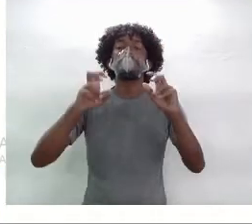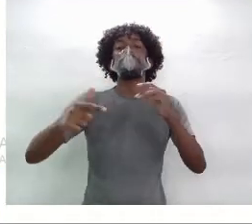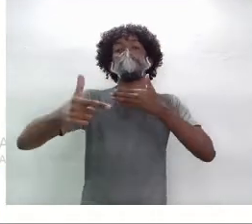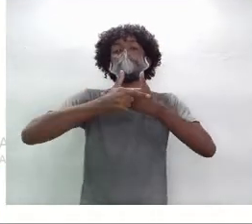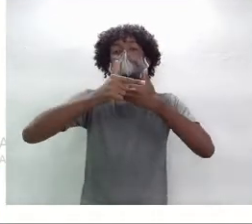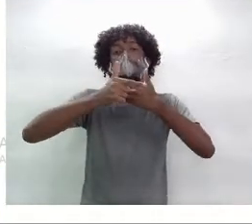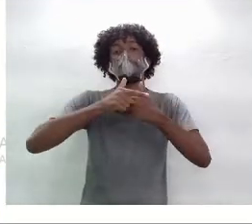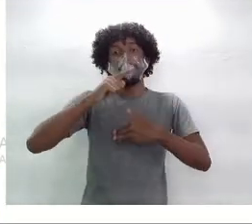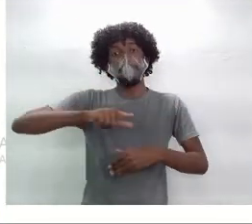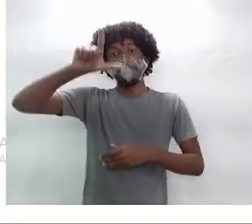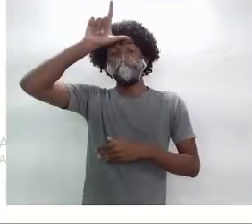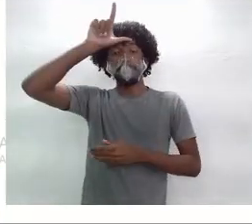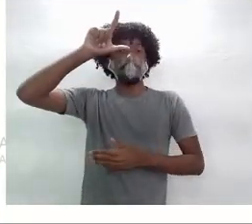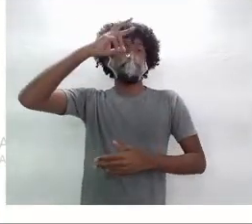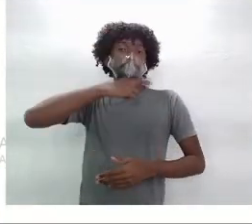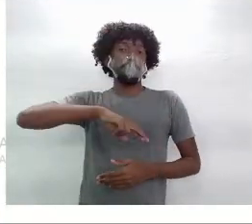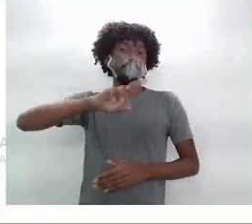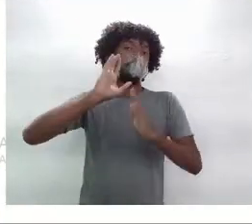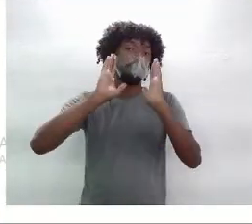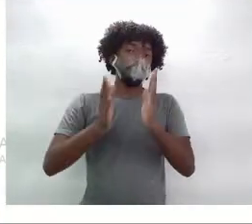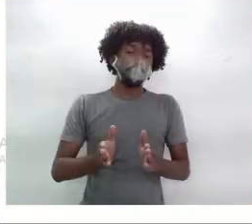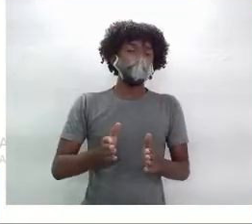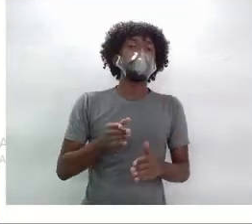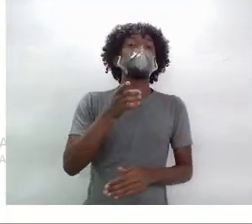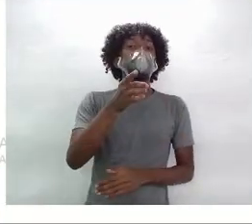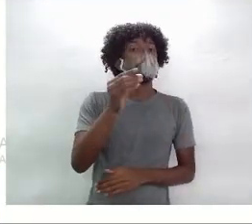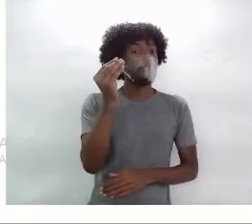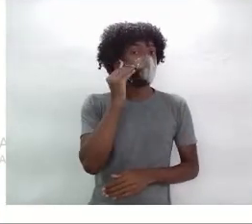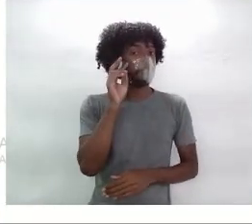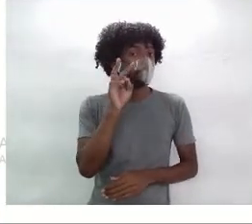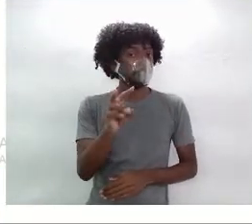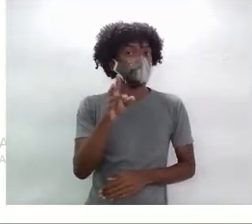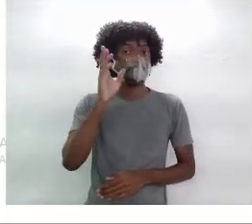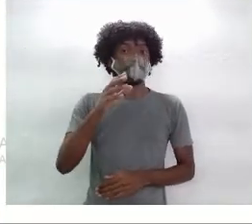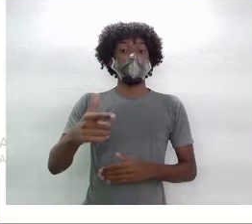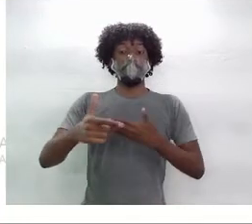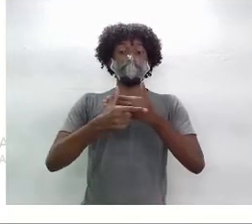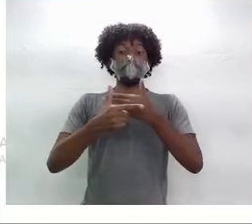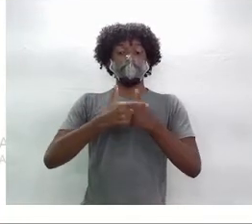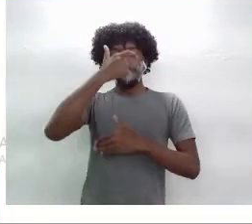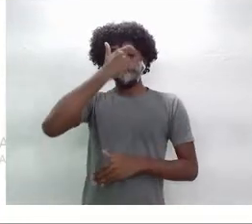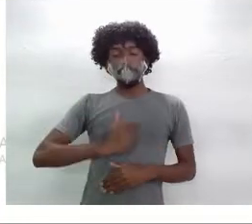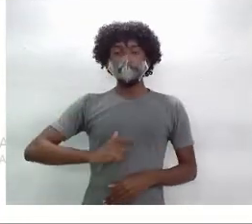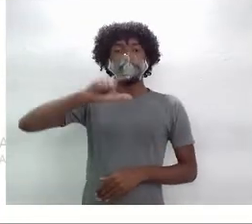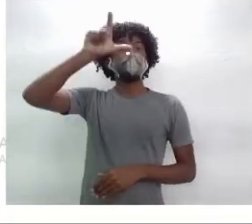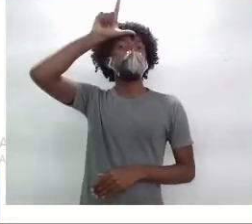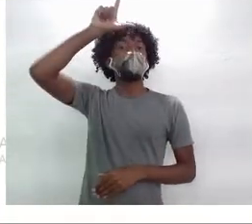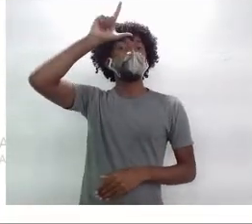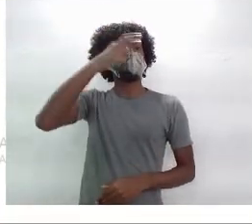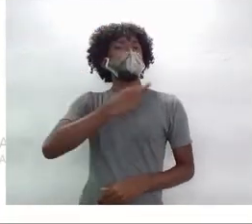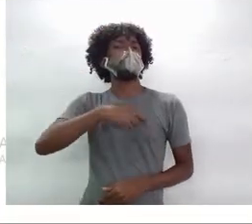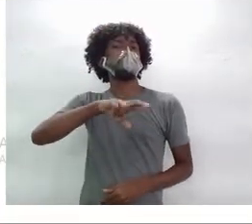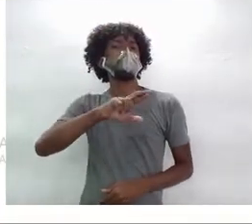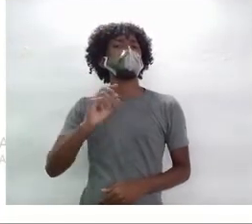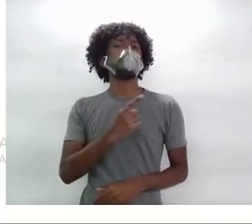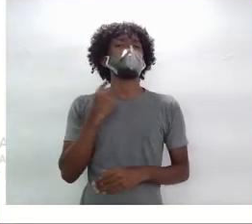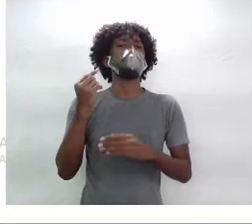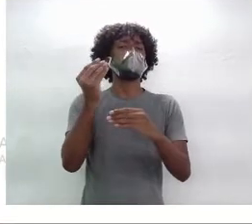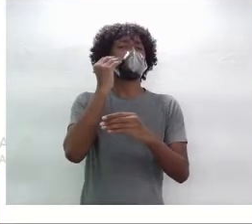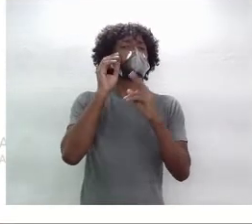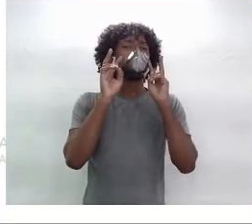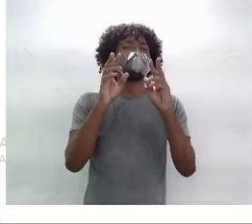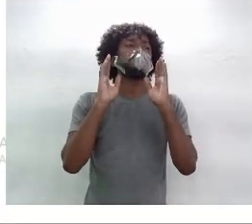dos líderes religiosos. Olhem aí, papel dos líderes religiosos. O que foi que nós observamos